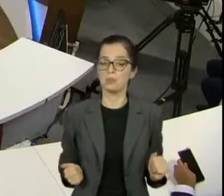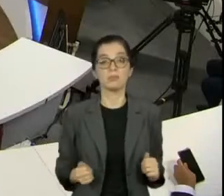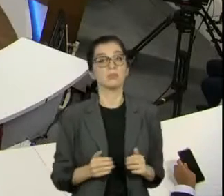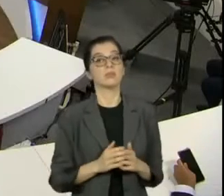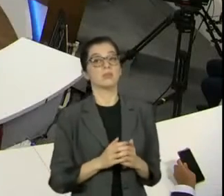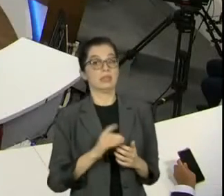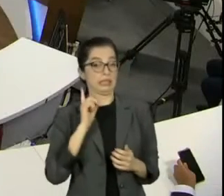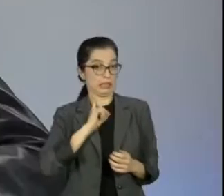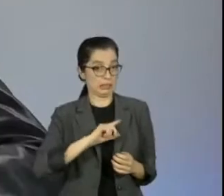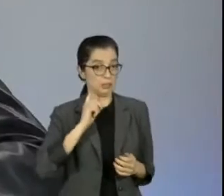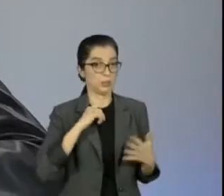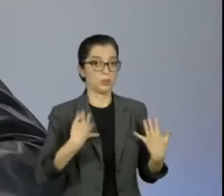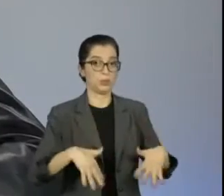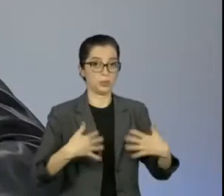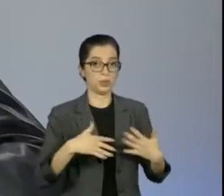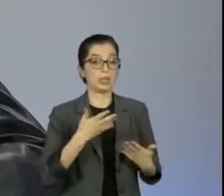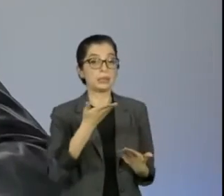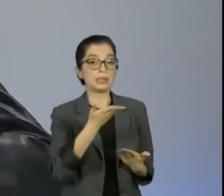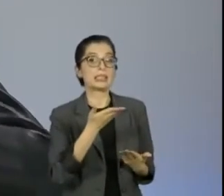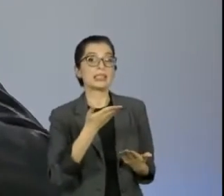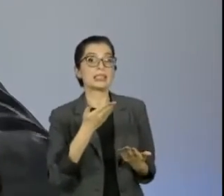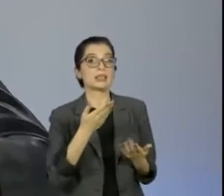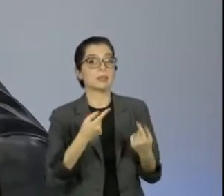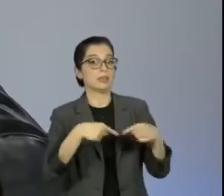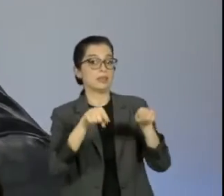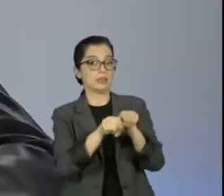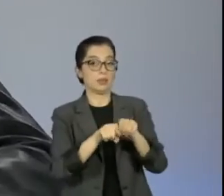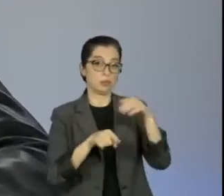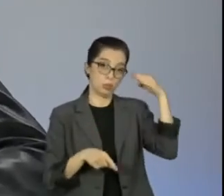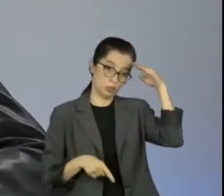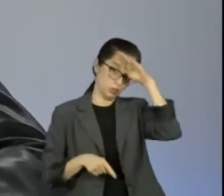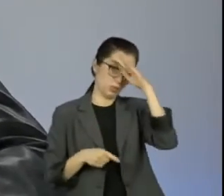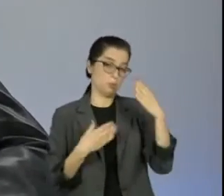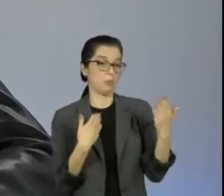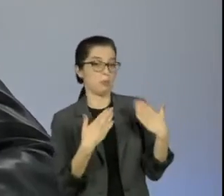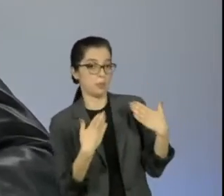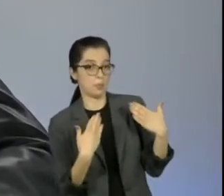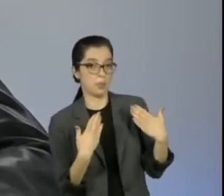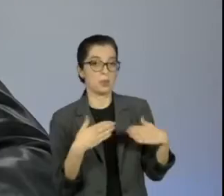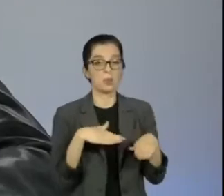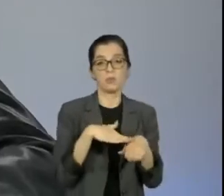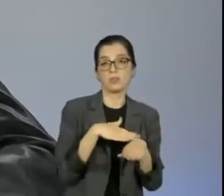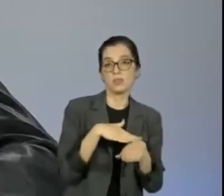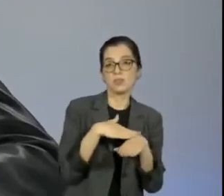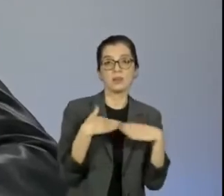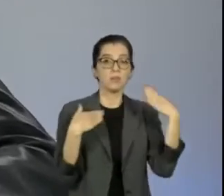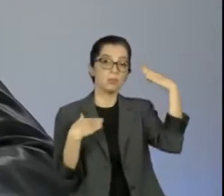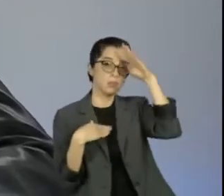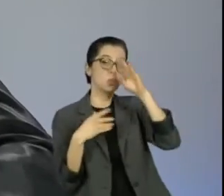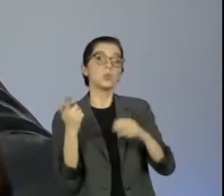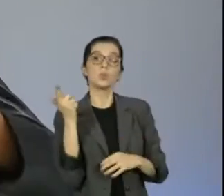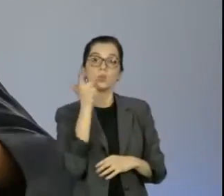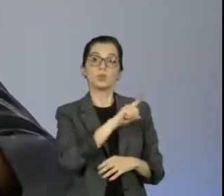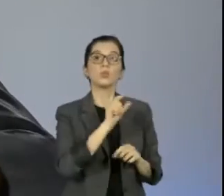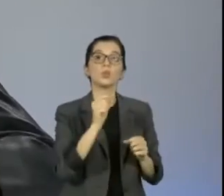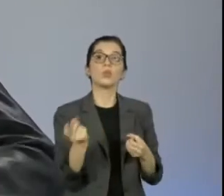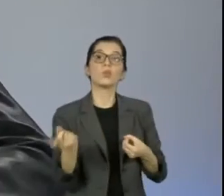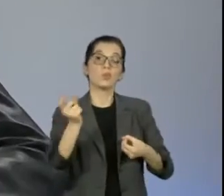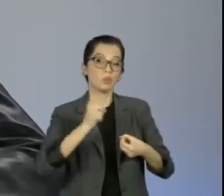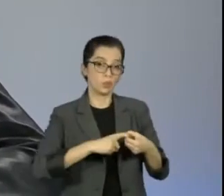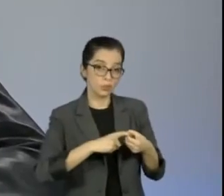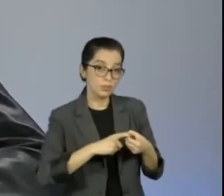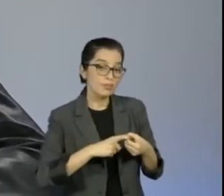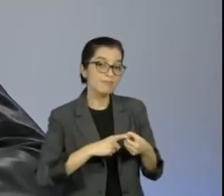Com essa proximidade dele com o Bolsonaro, conversinha aqui, foram recebidos e conseguiram ali fazer essa brecha do vai